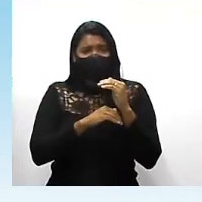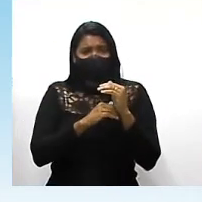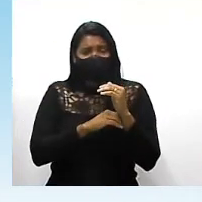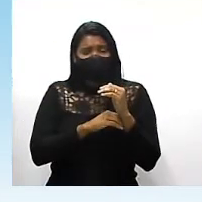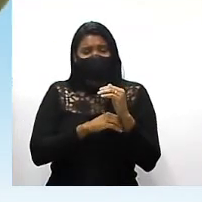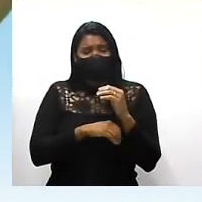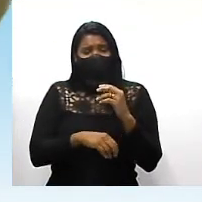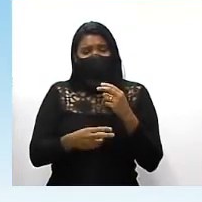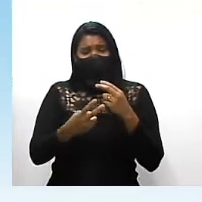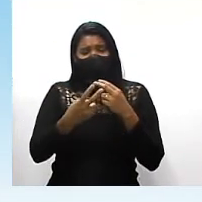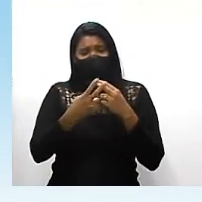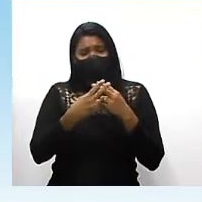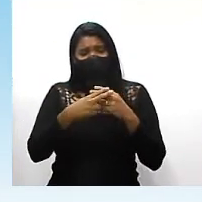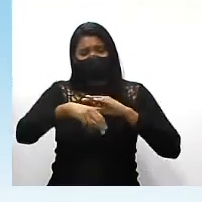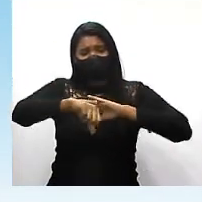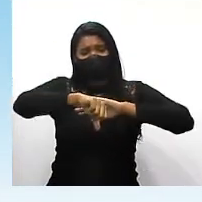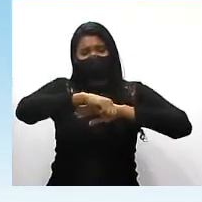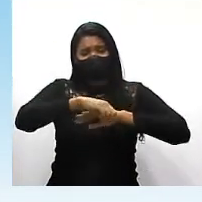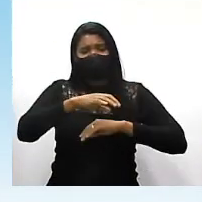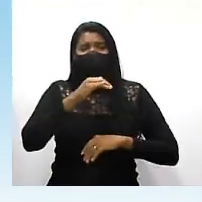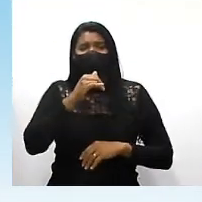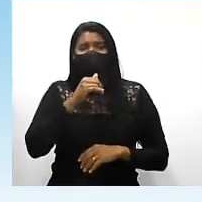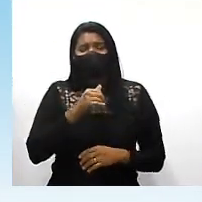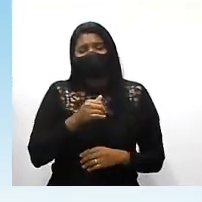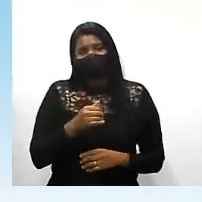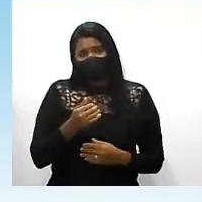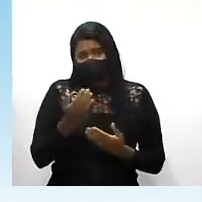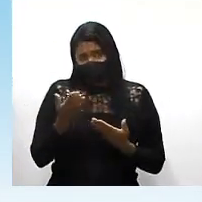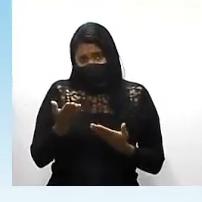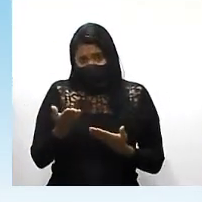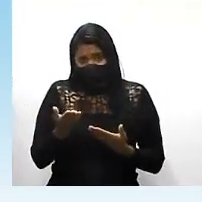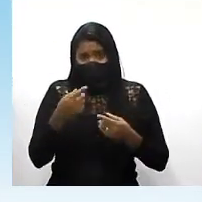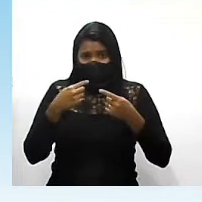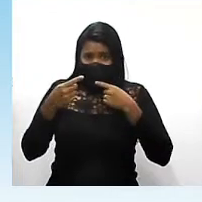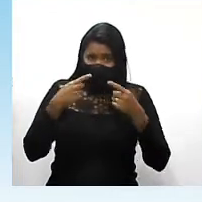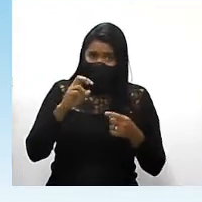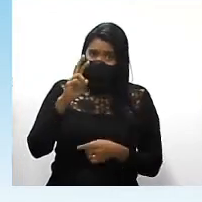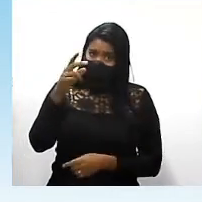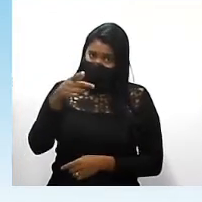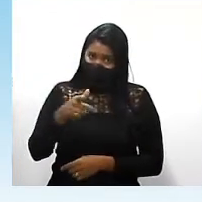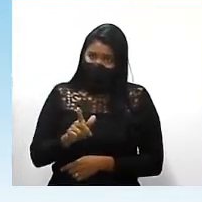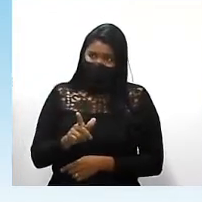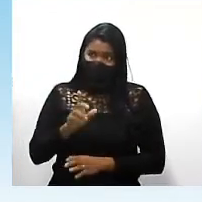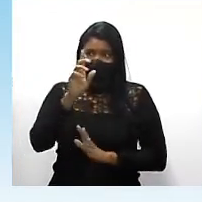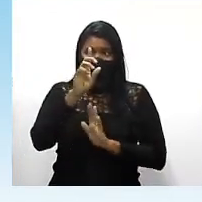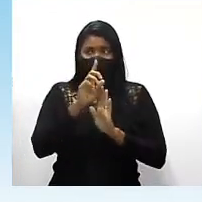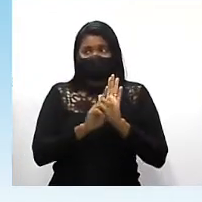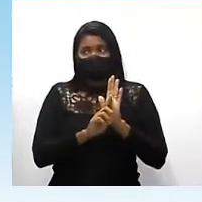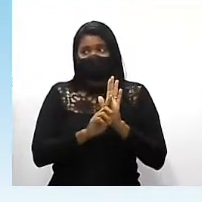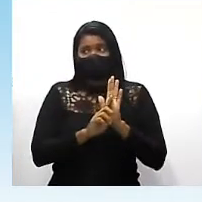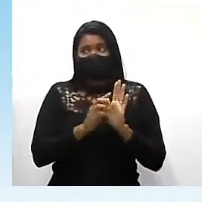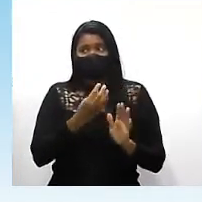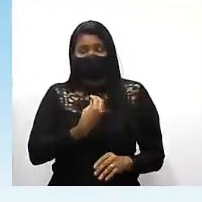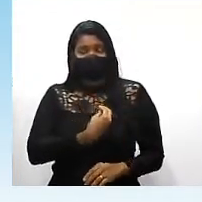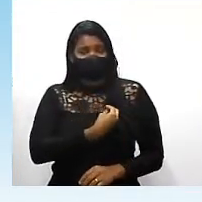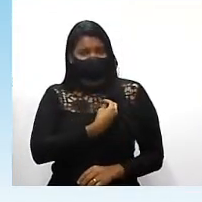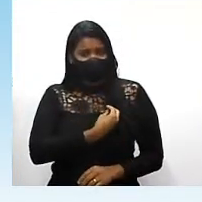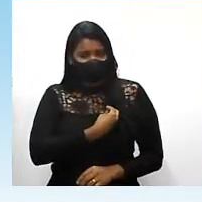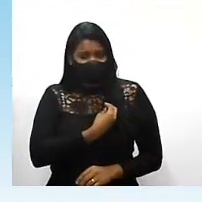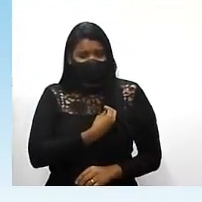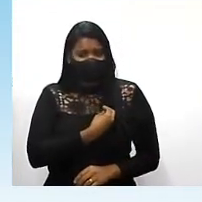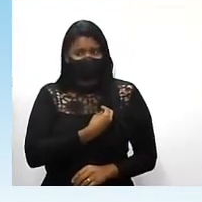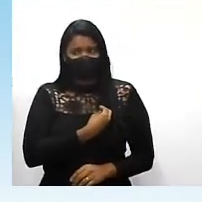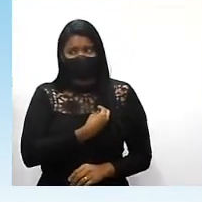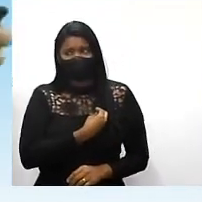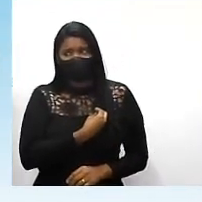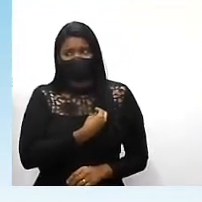penal, e que você queira ou não, esse código pode ser discutido ou não, é o direito à vida, é aquilo que Peter Singer,